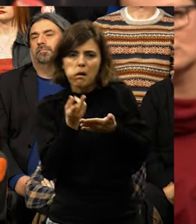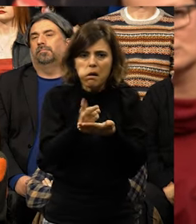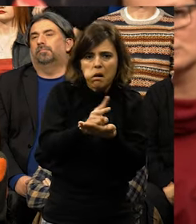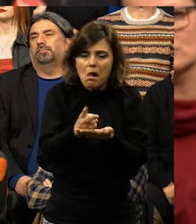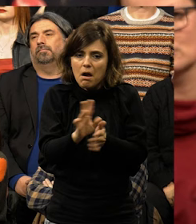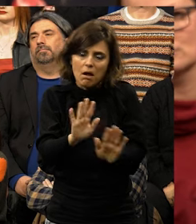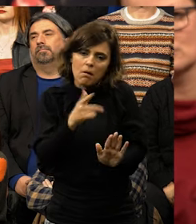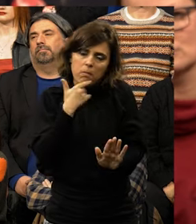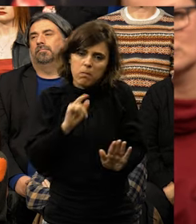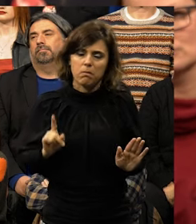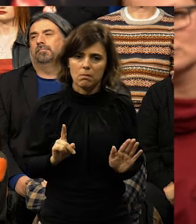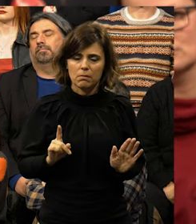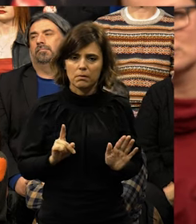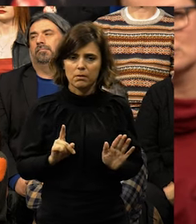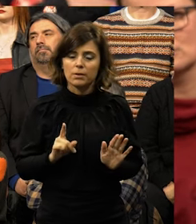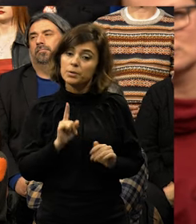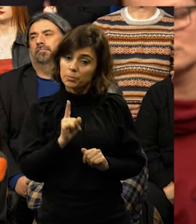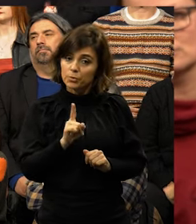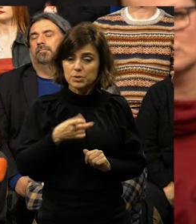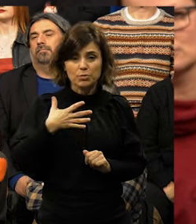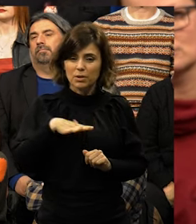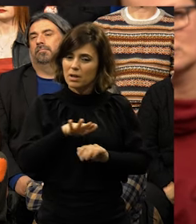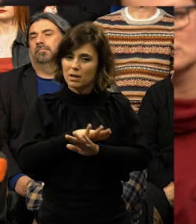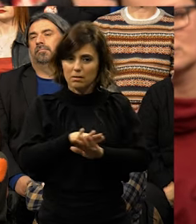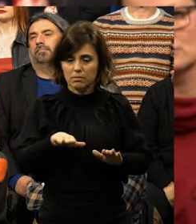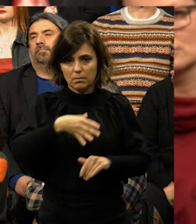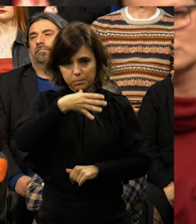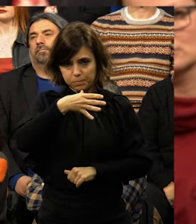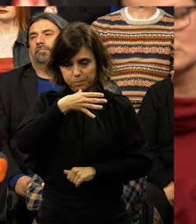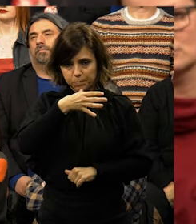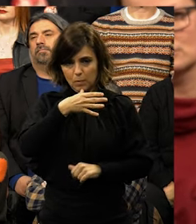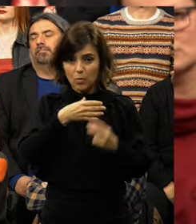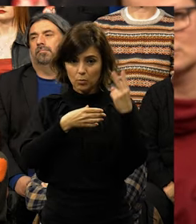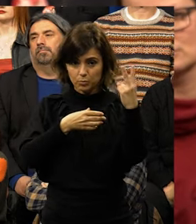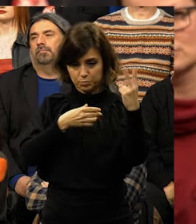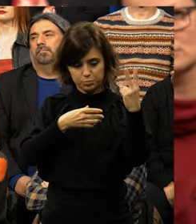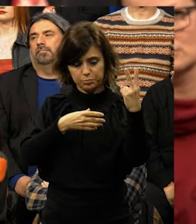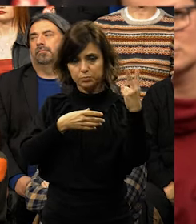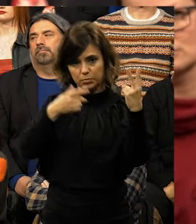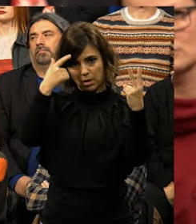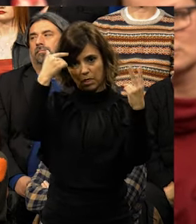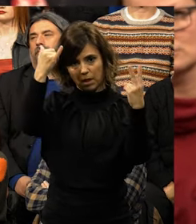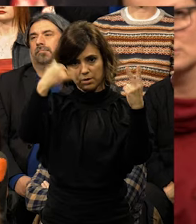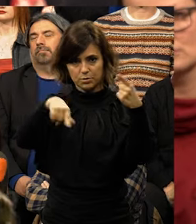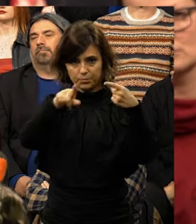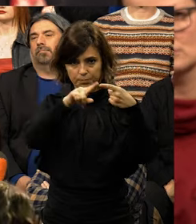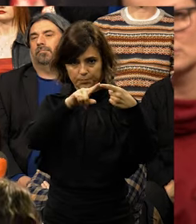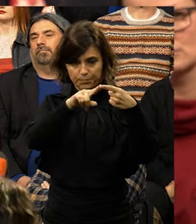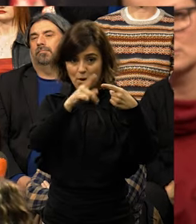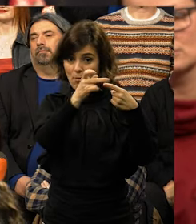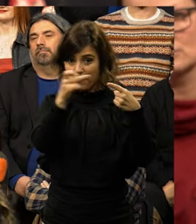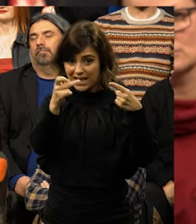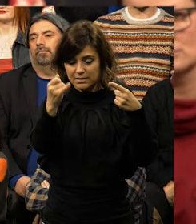tudo perdido e por isso quero terminar com duas coisas primeira uma frase a segunda um